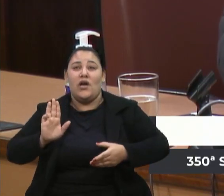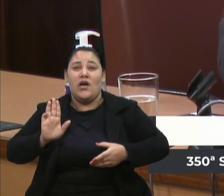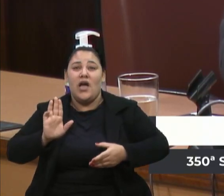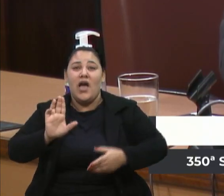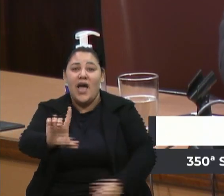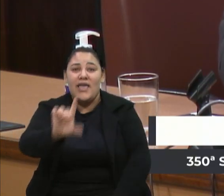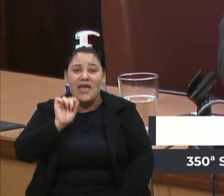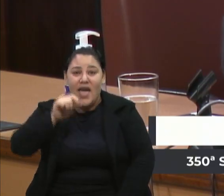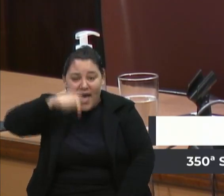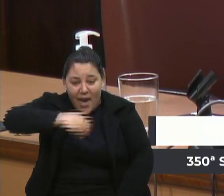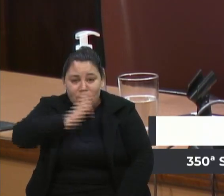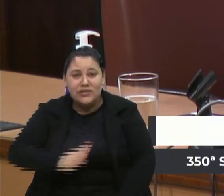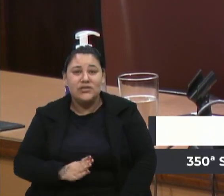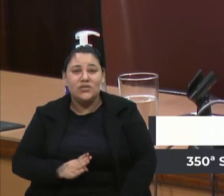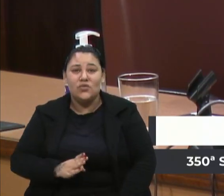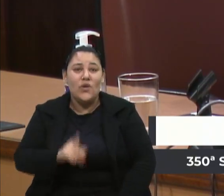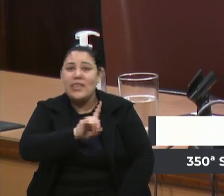gente se